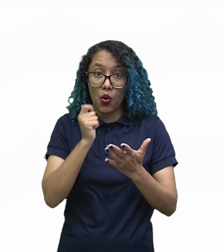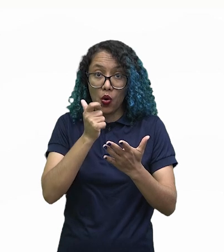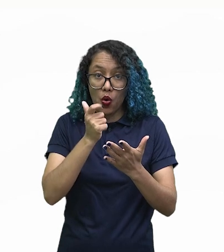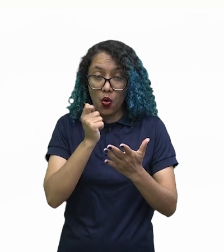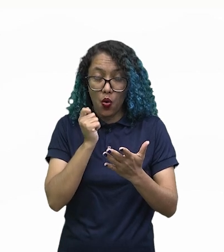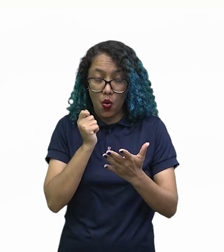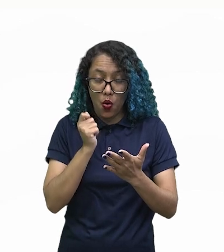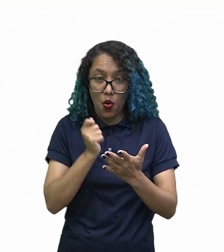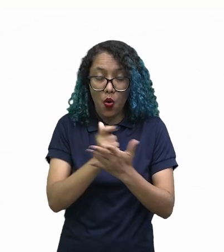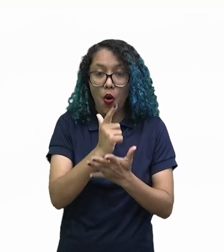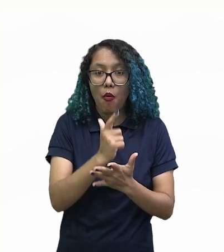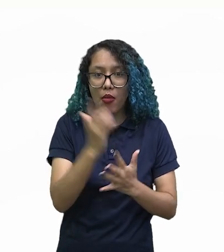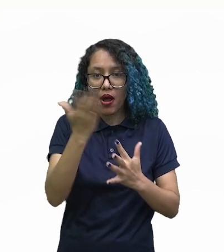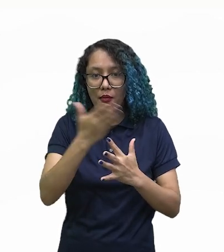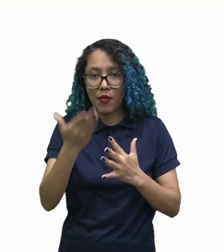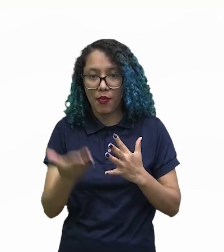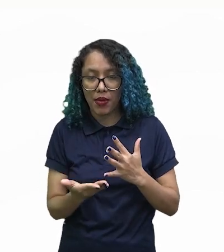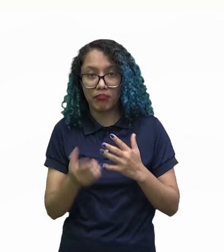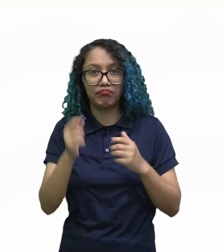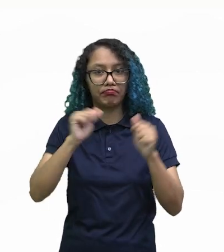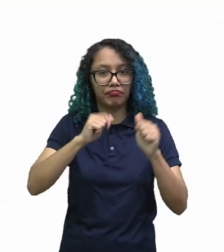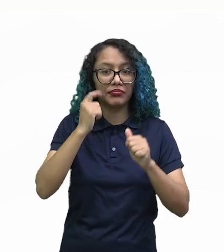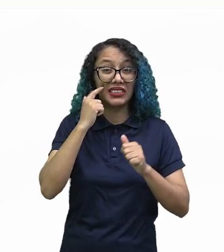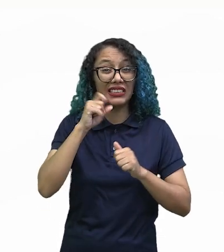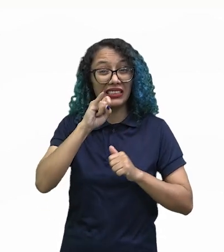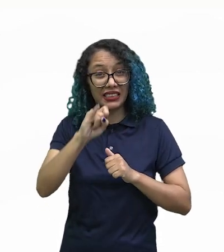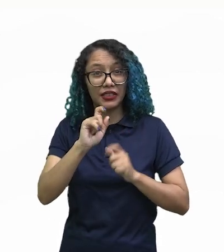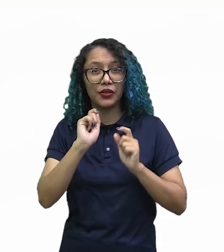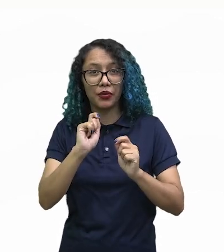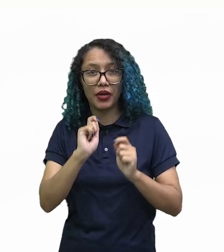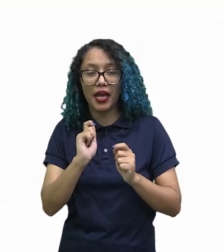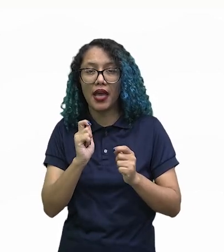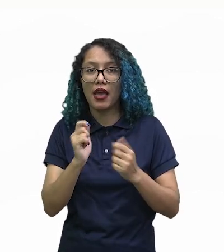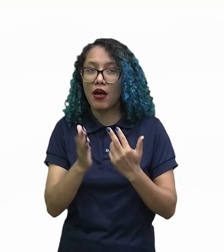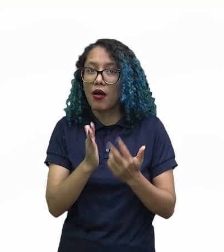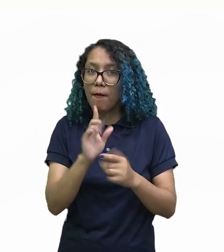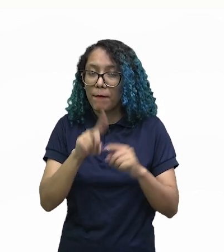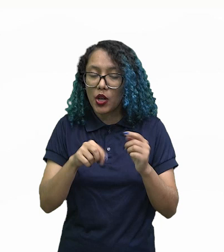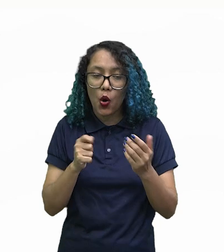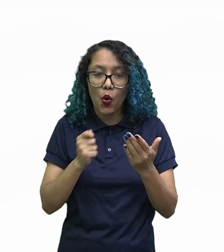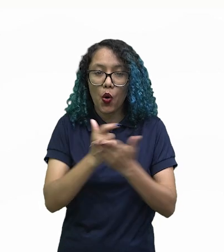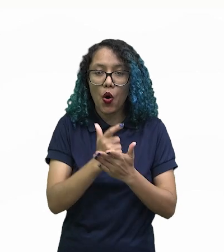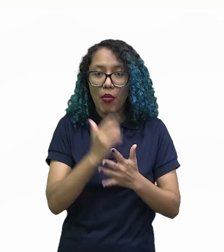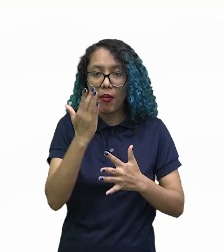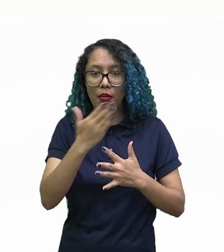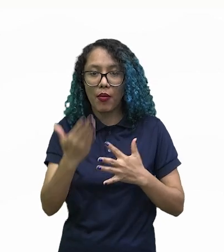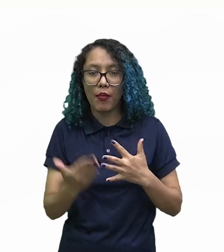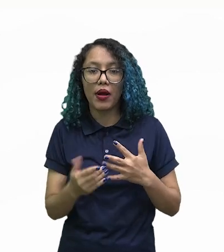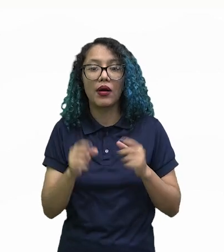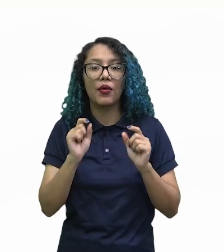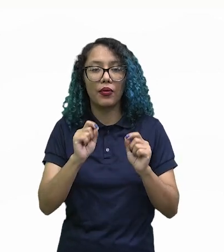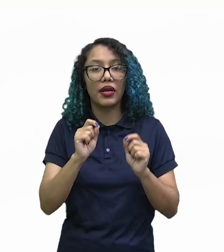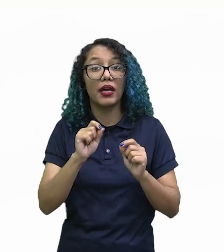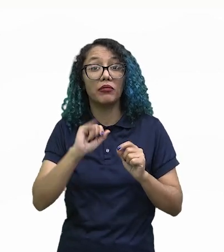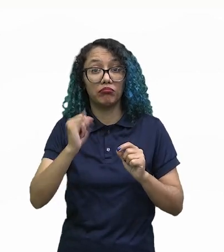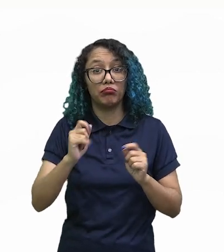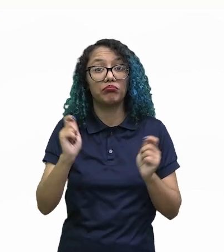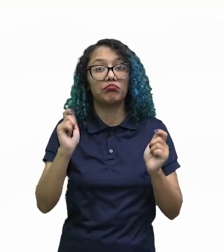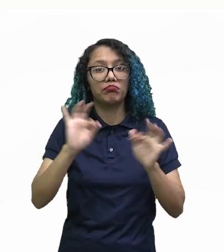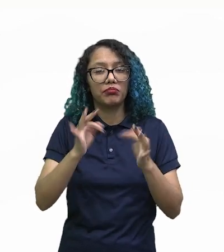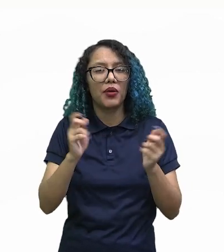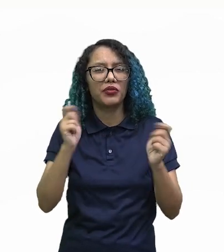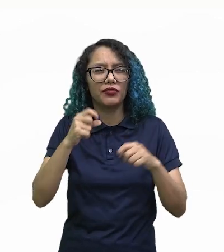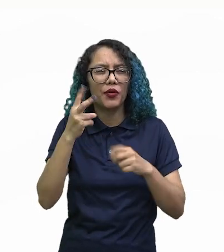de ofertas. Ao comprar algo a prazo, os juros simples podem ajudar a entender o custo real da